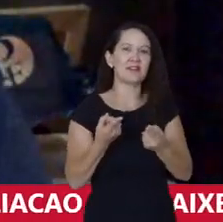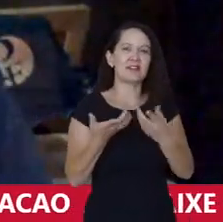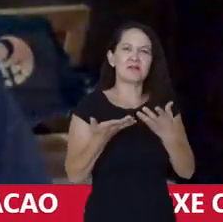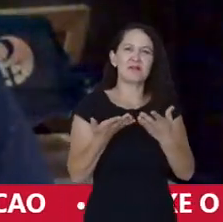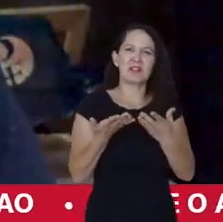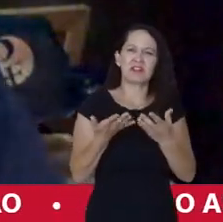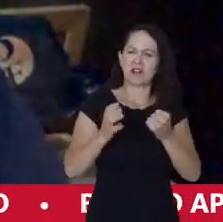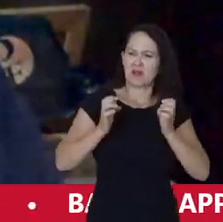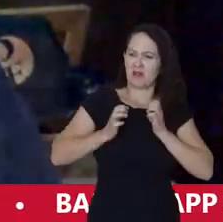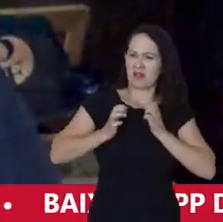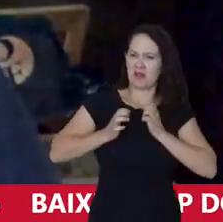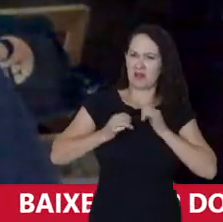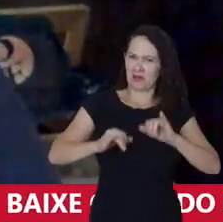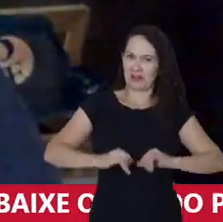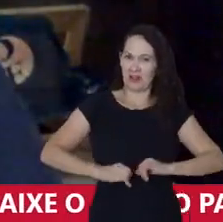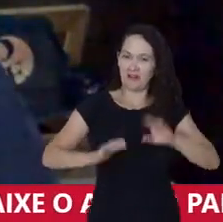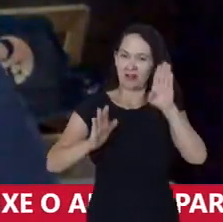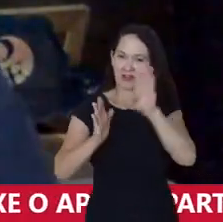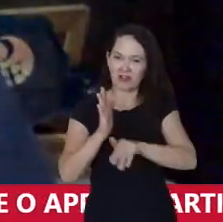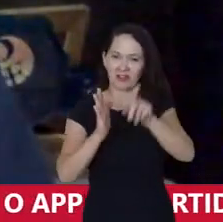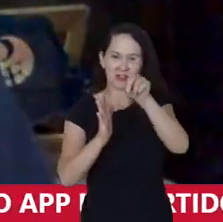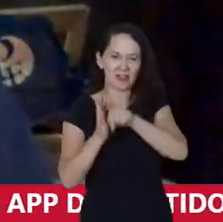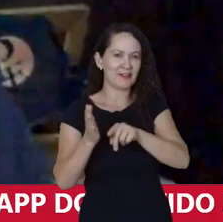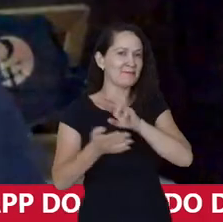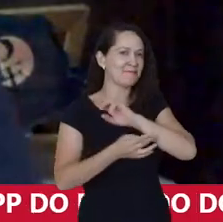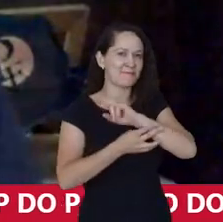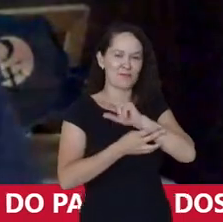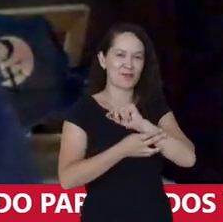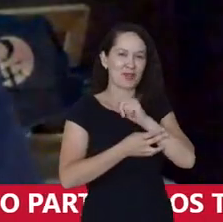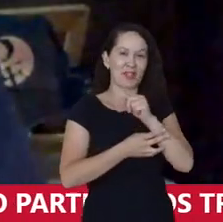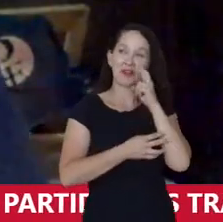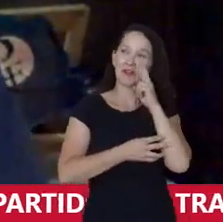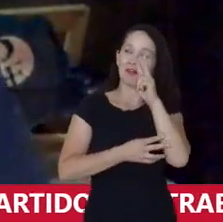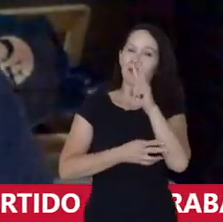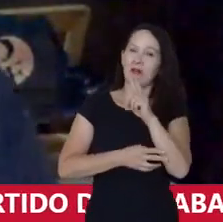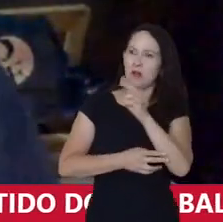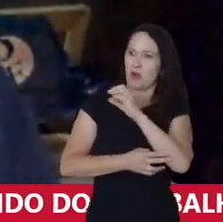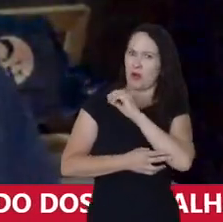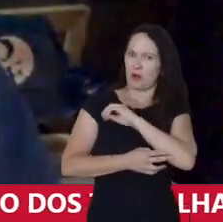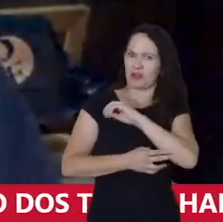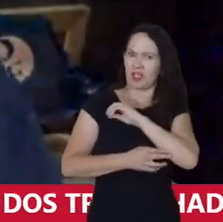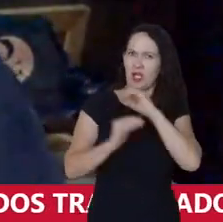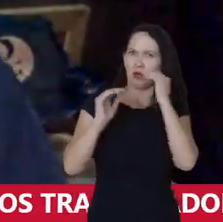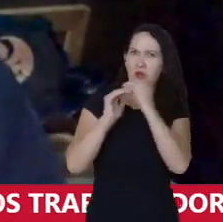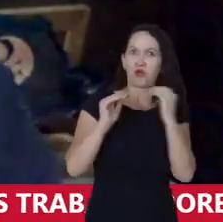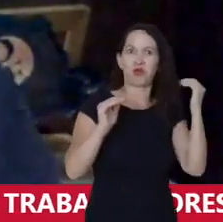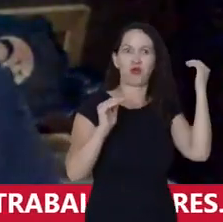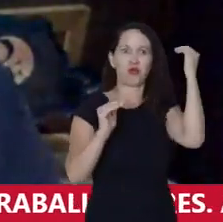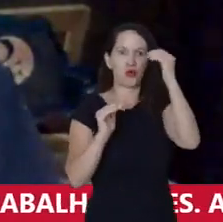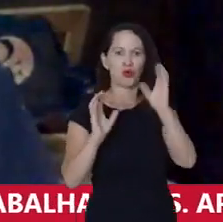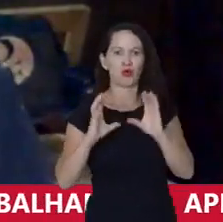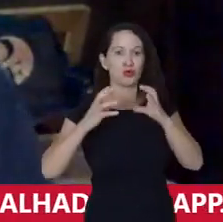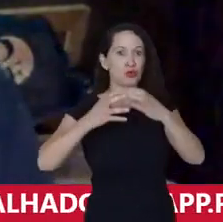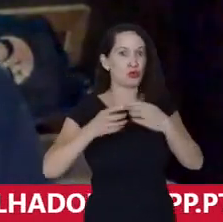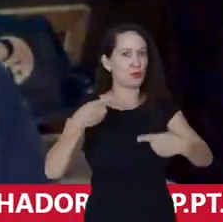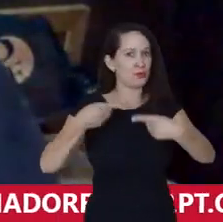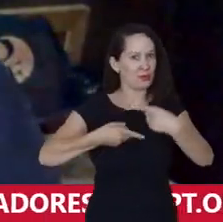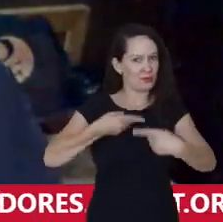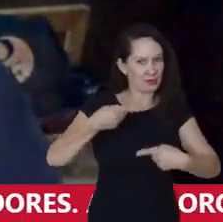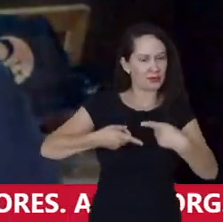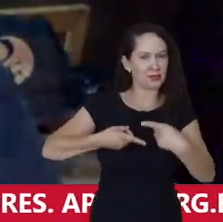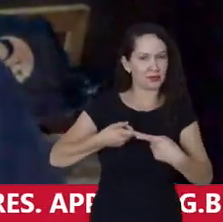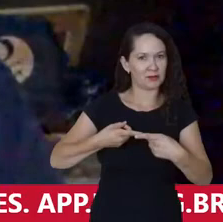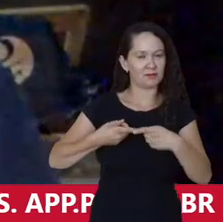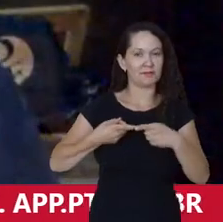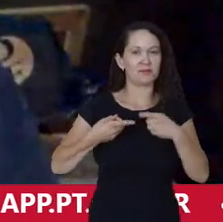de cima. Eu estava lendo, estava observando, né, os supersalários, por exemplo, da classe política,